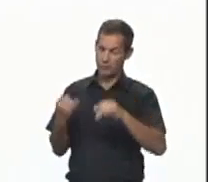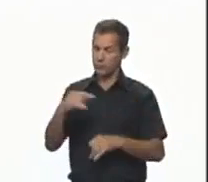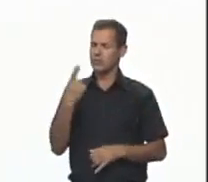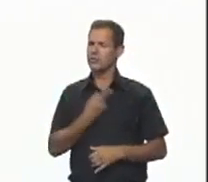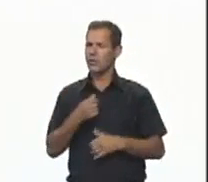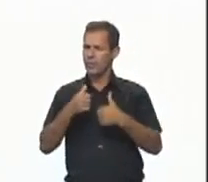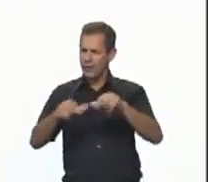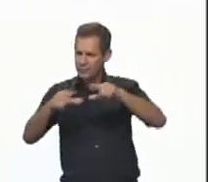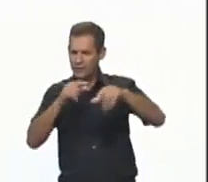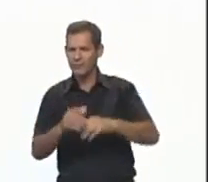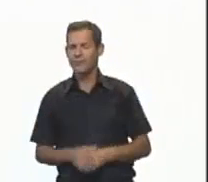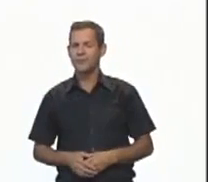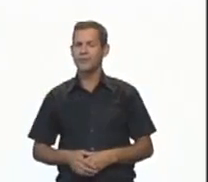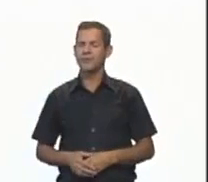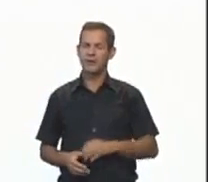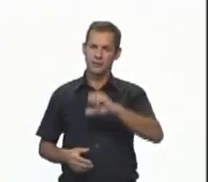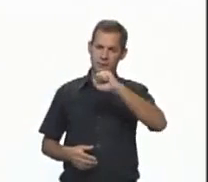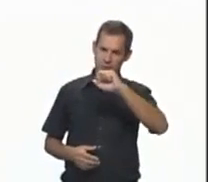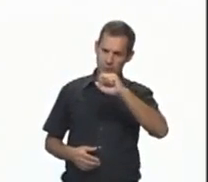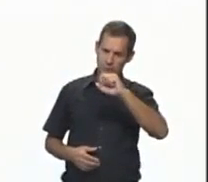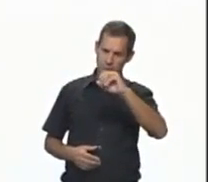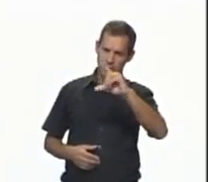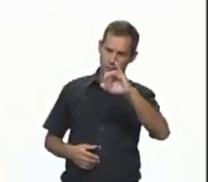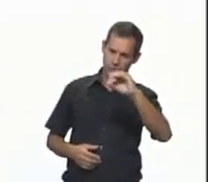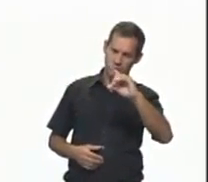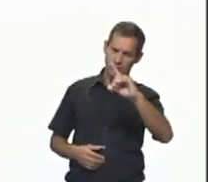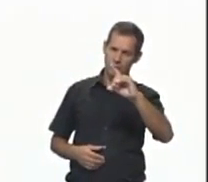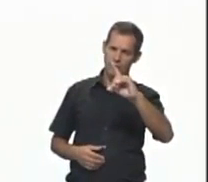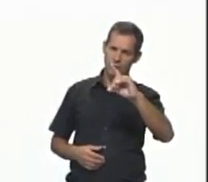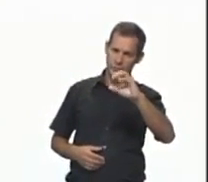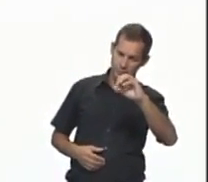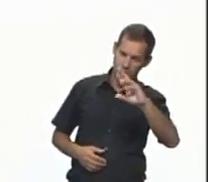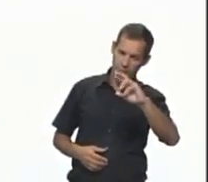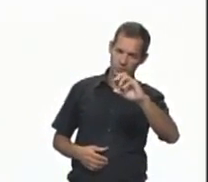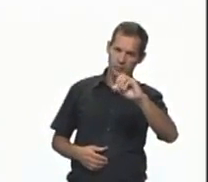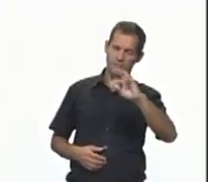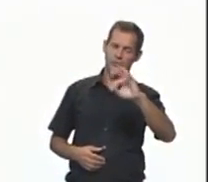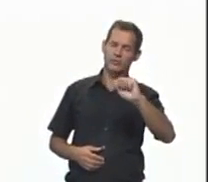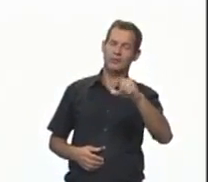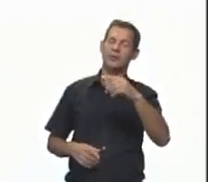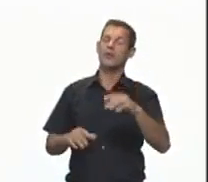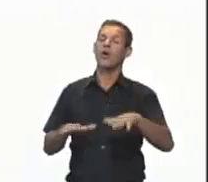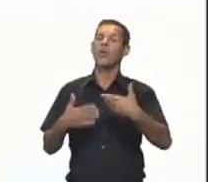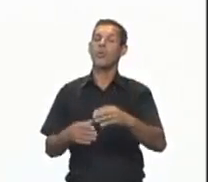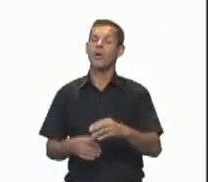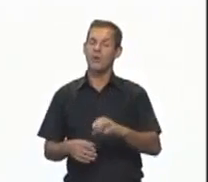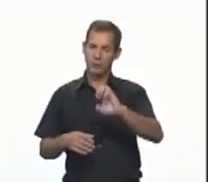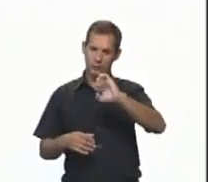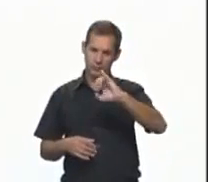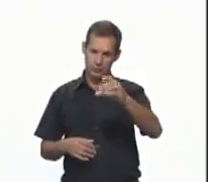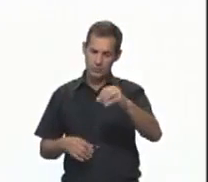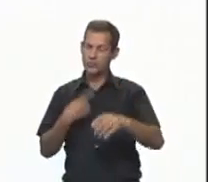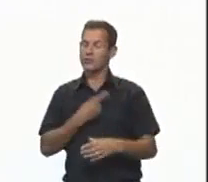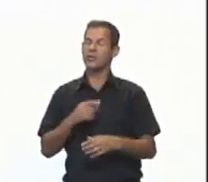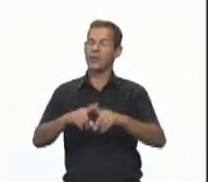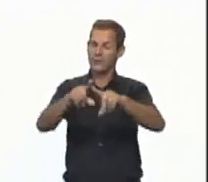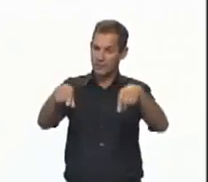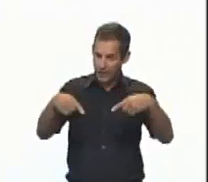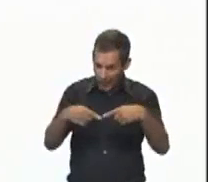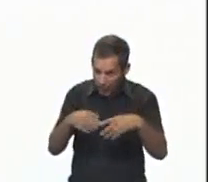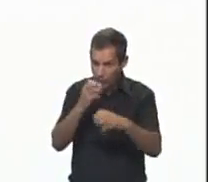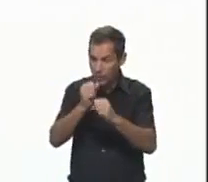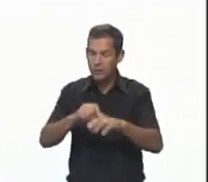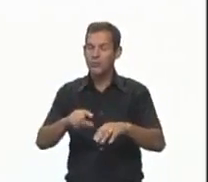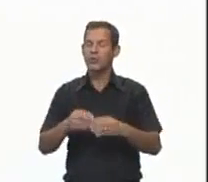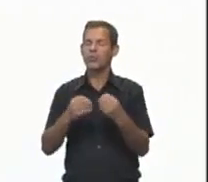quando nós estamos trabalhando com sólidos de rotação é qual eixo que nós estamos rotacionando a nossa região. Como